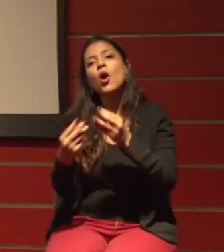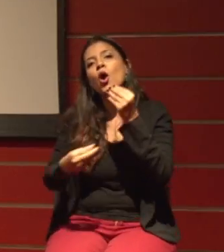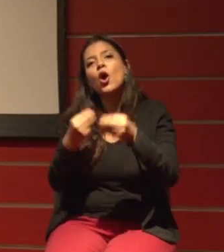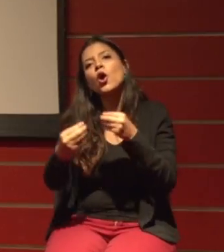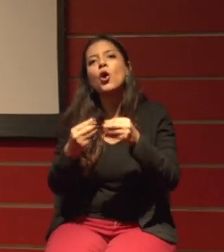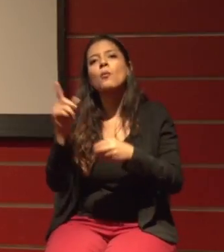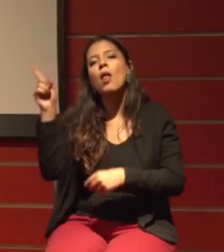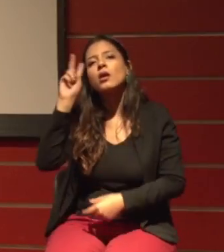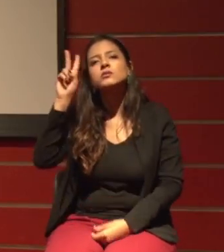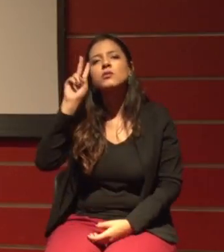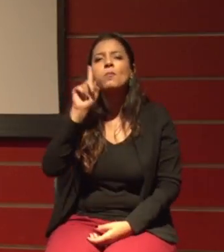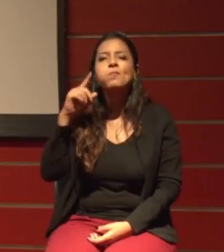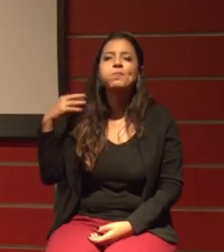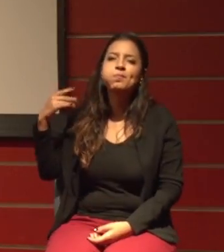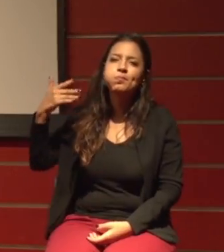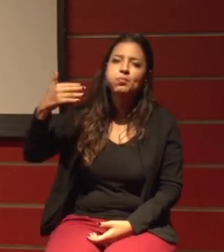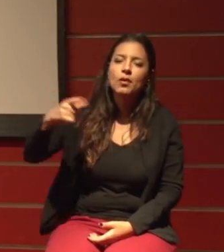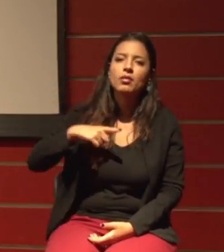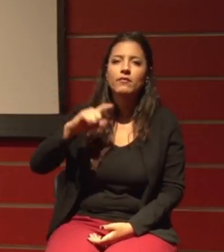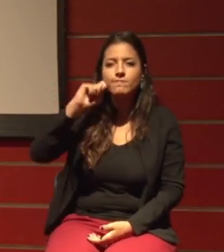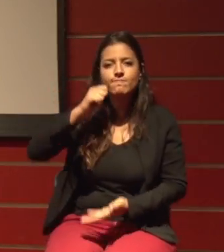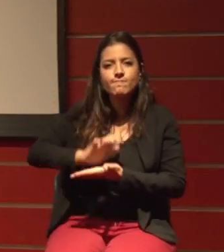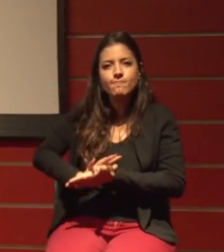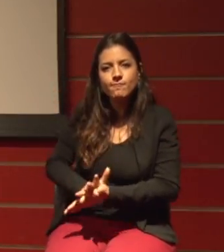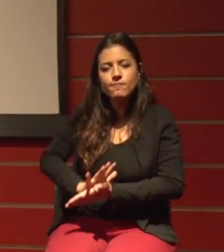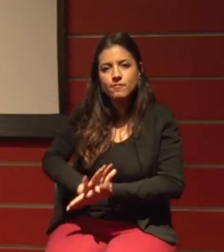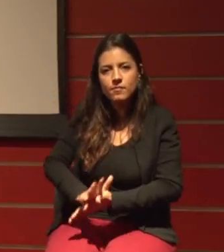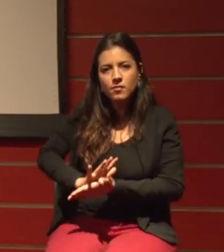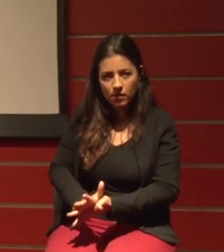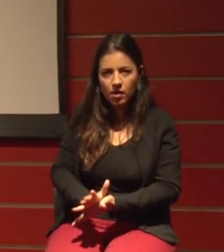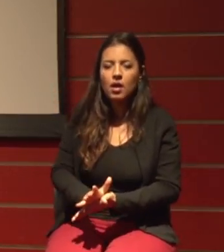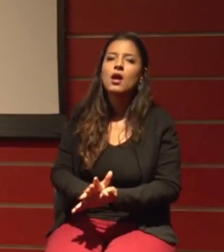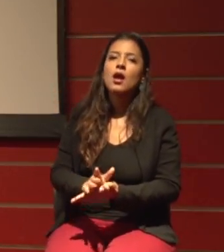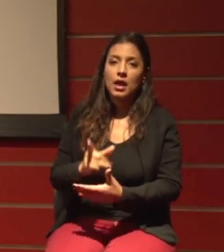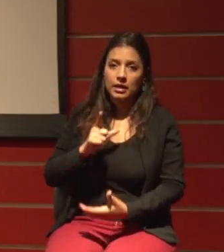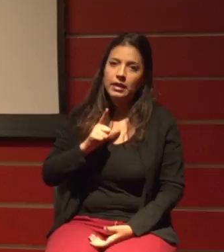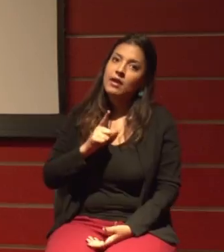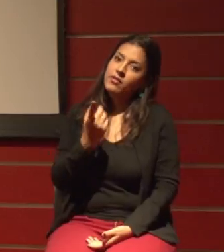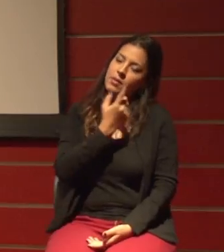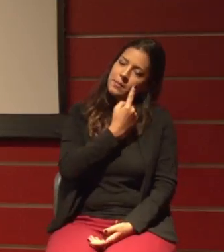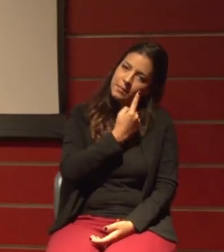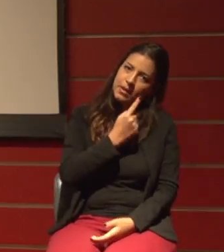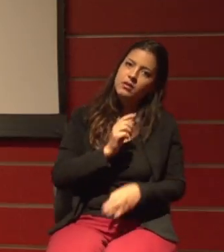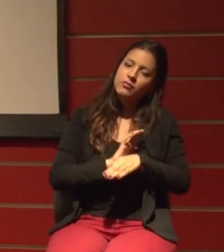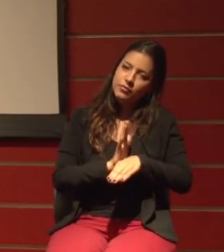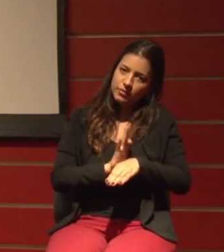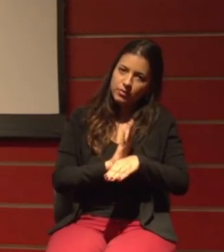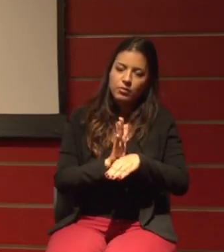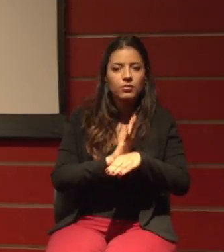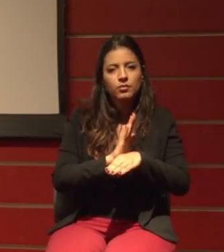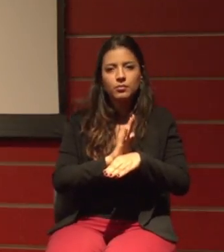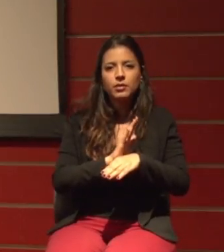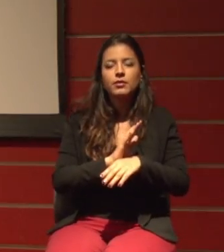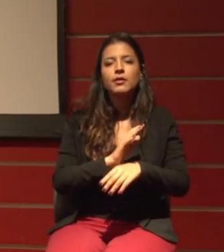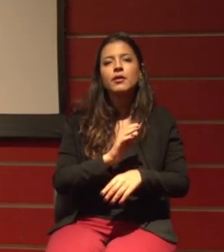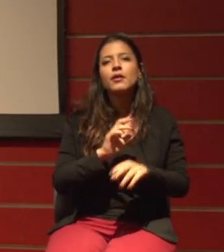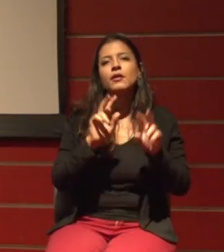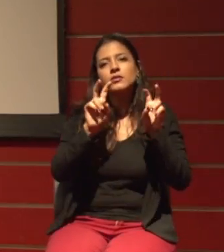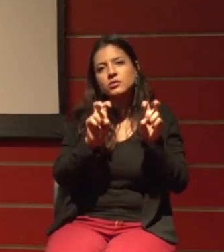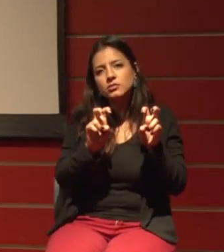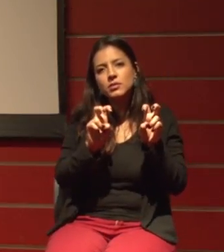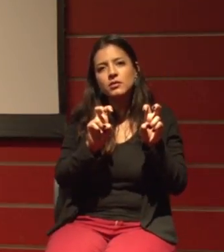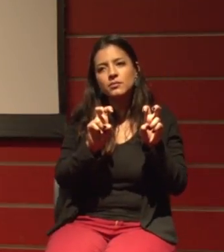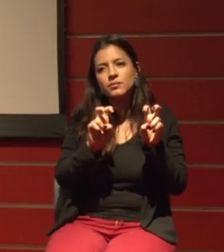história norte-americana eternizada pelo clássico de 1915 de David w griff de cujo título